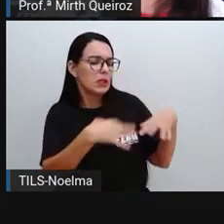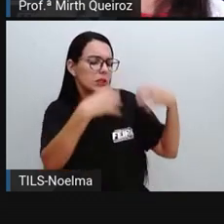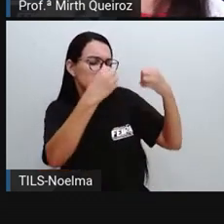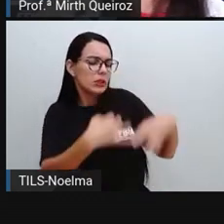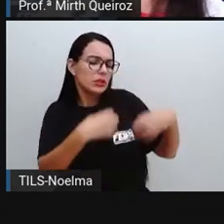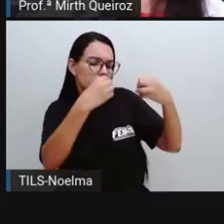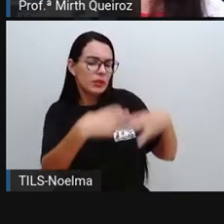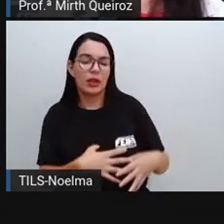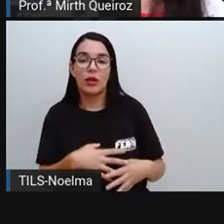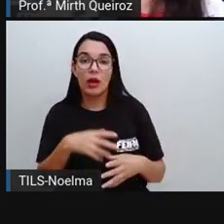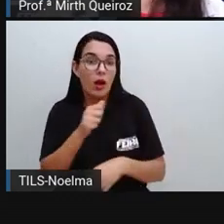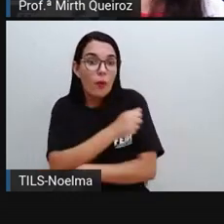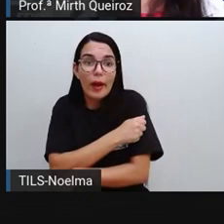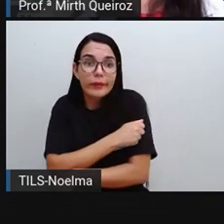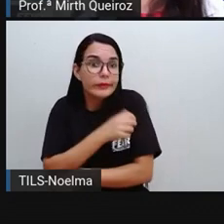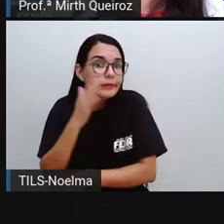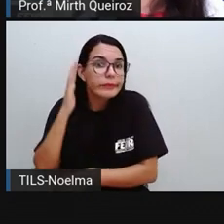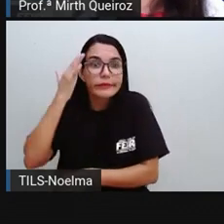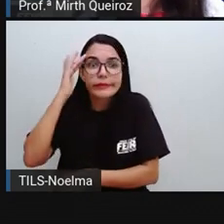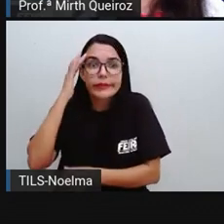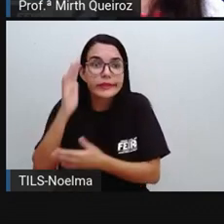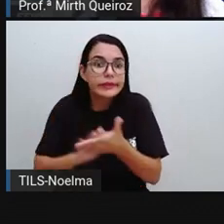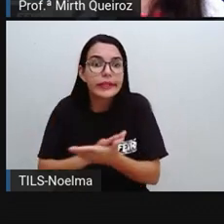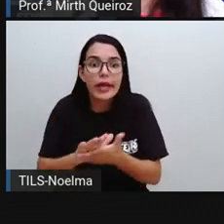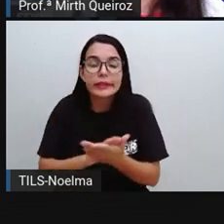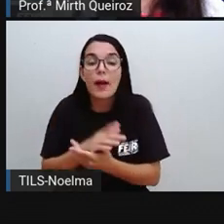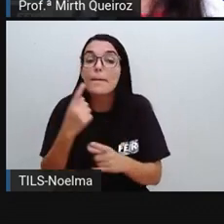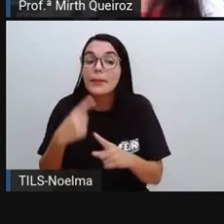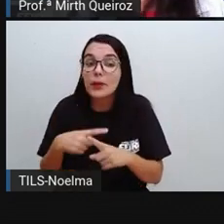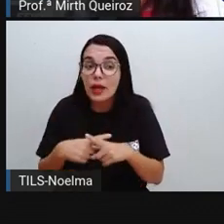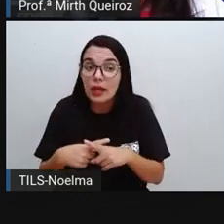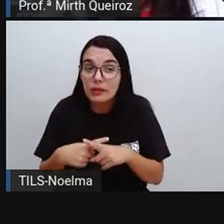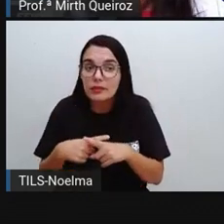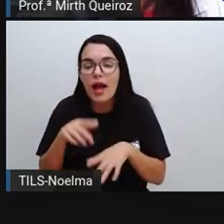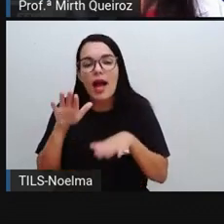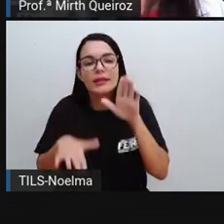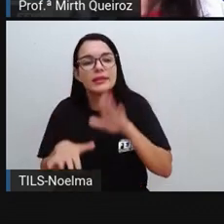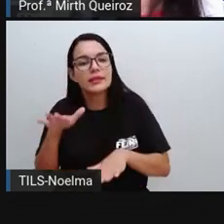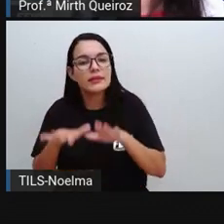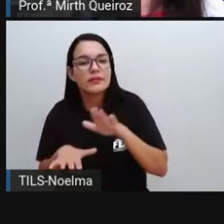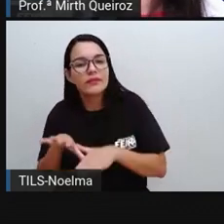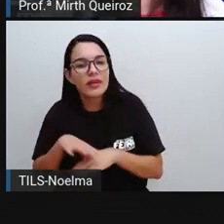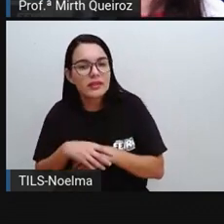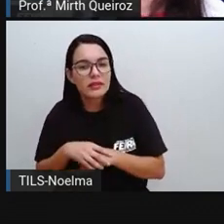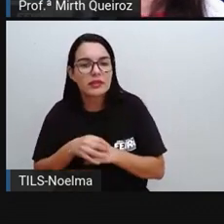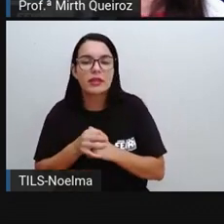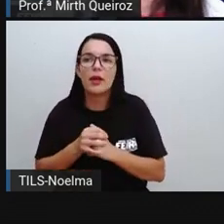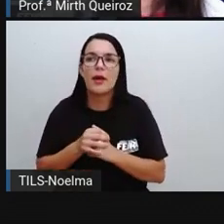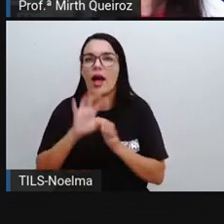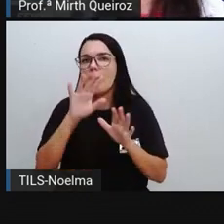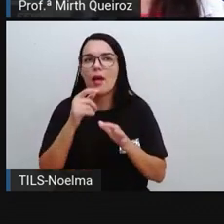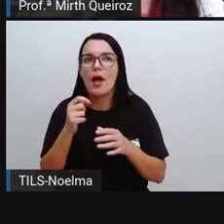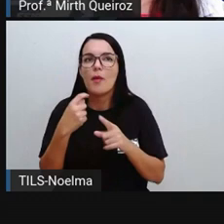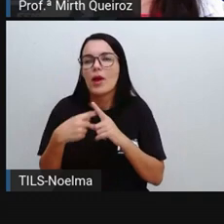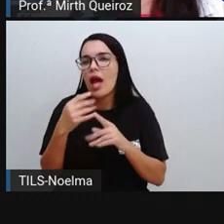ali e não consegue entender, não consegue compreender, certo? Não consegue, por exemplo, repassar uma